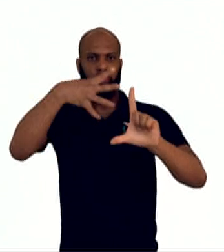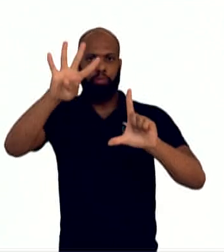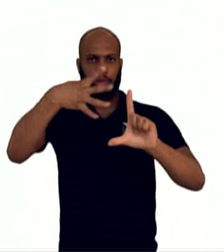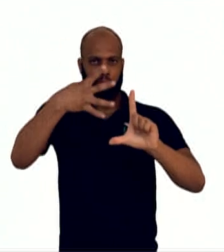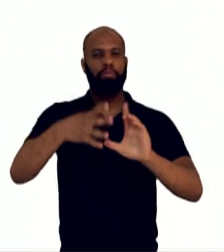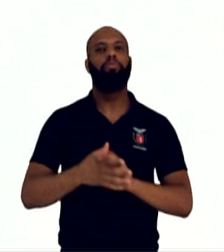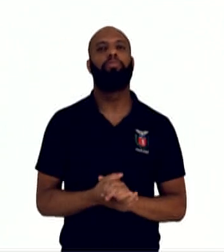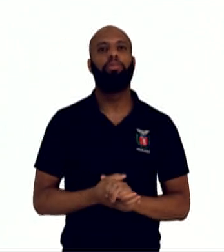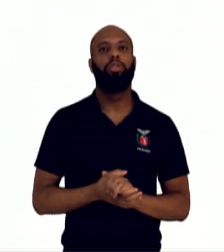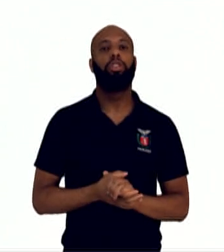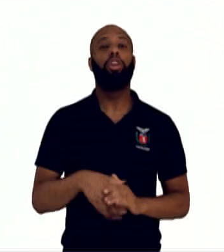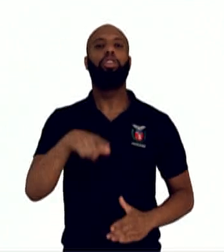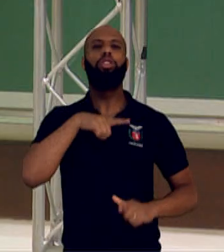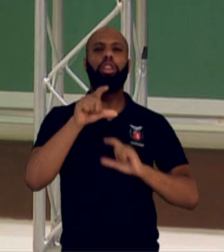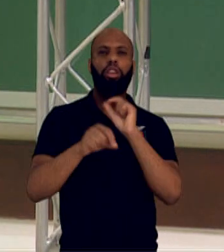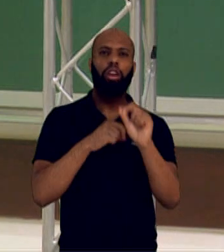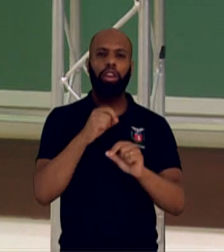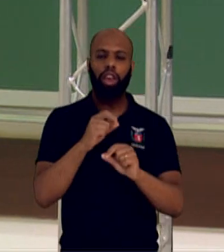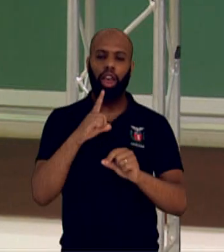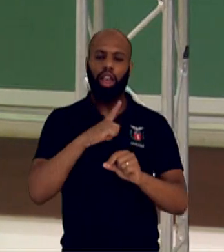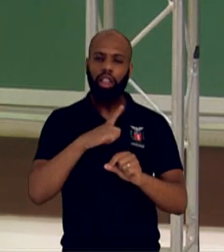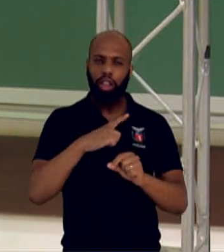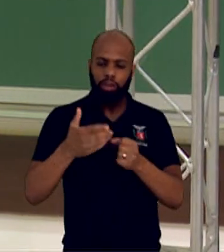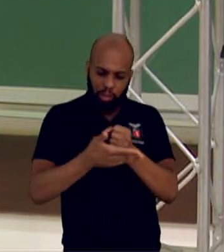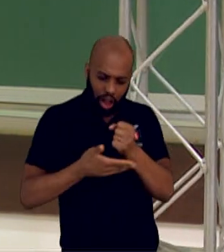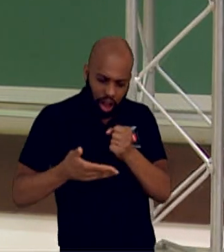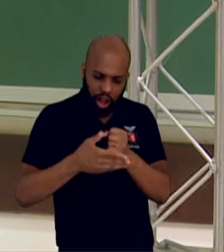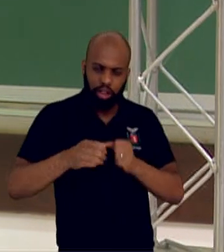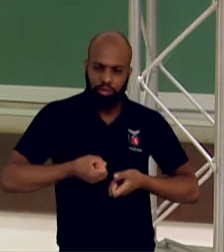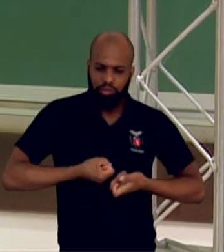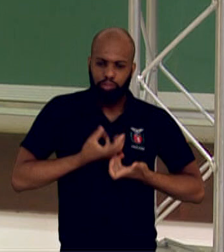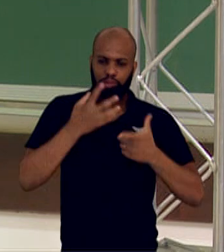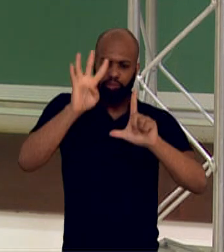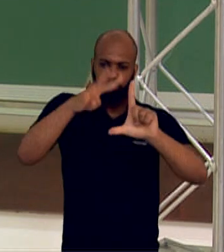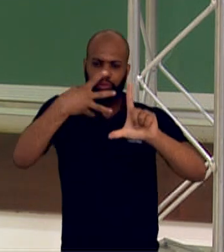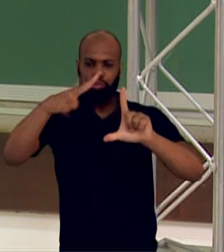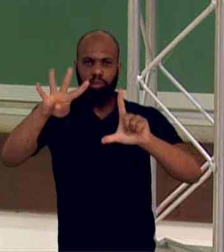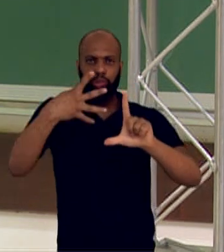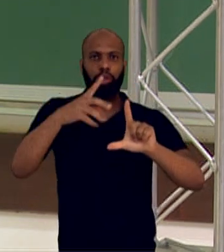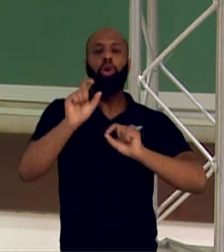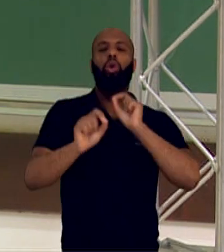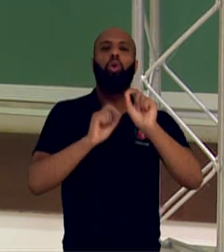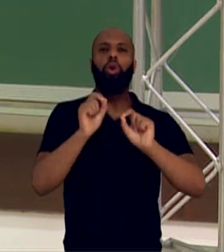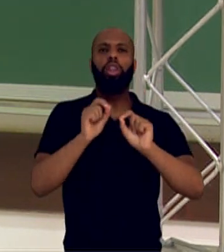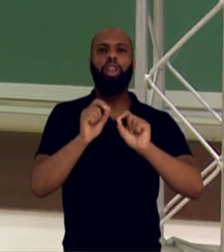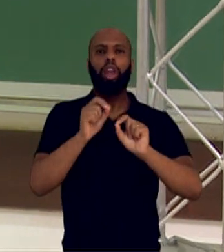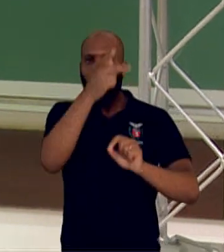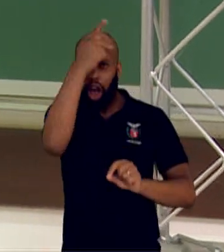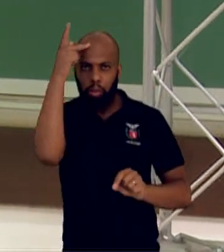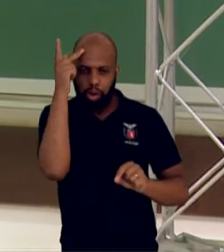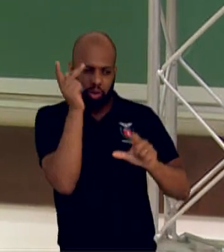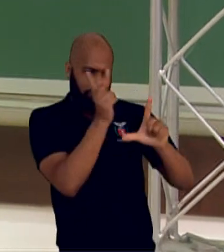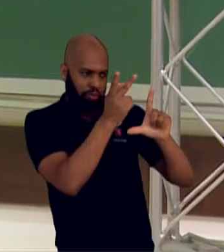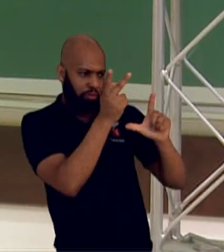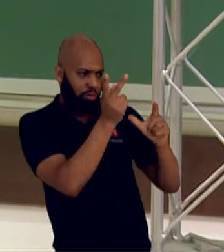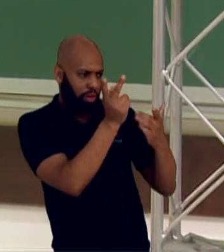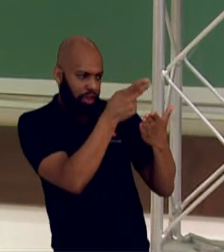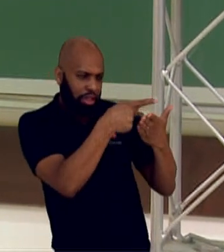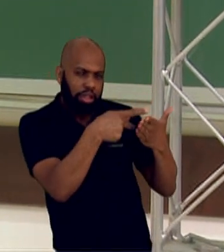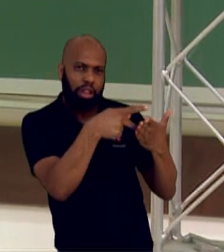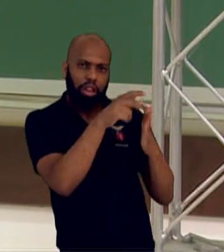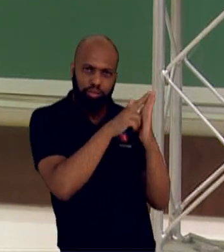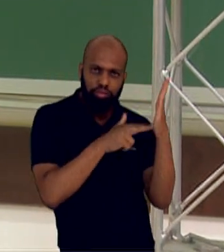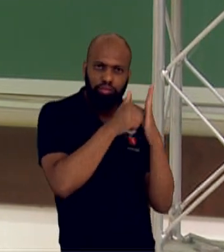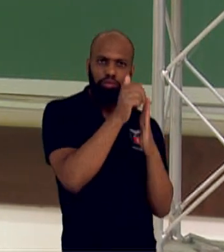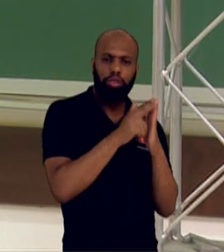expressionismo, né? Que trazia em sua essência que o homem, né, que o artista valorizasse as